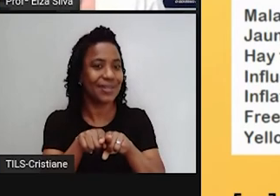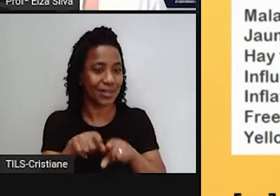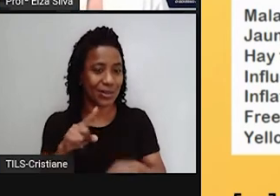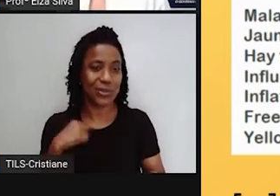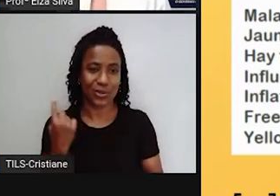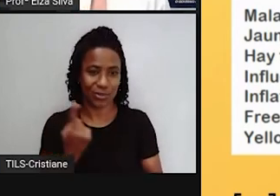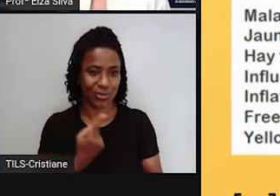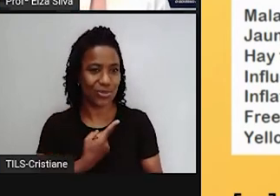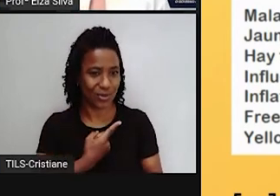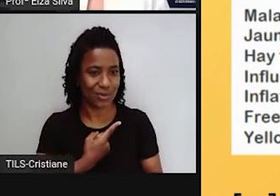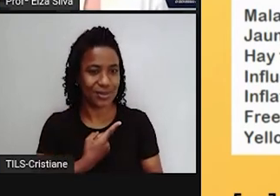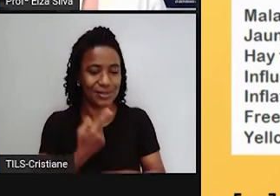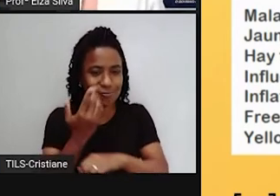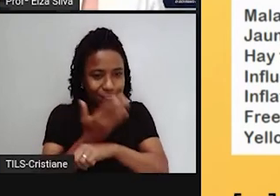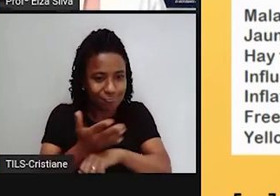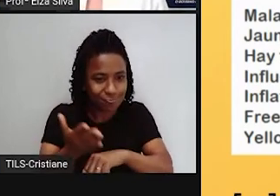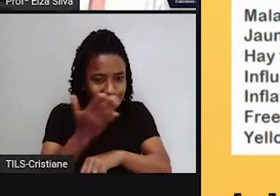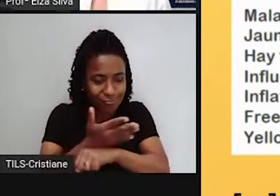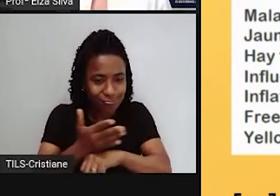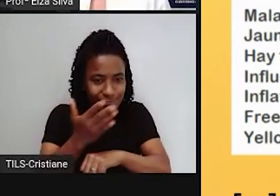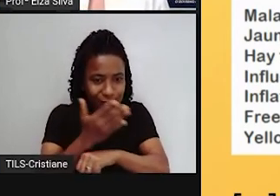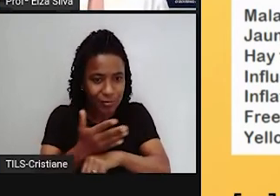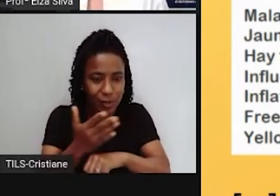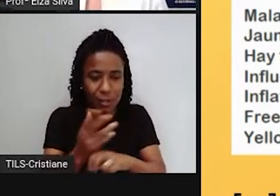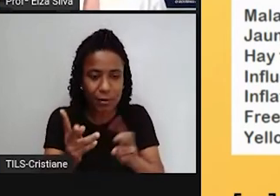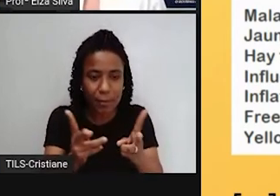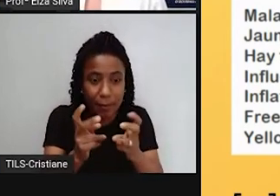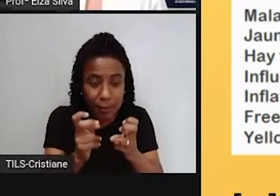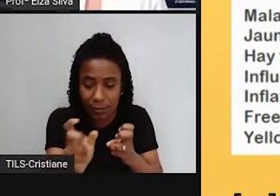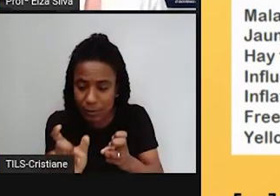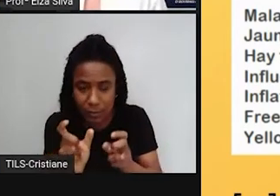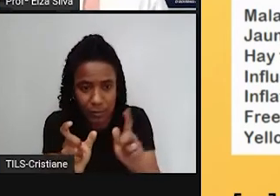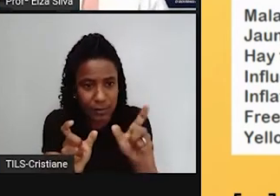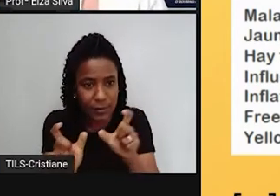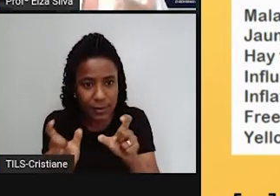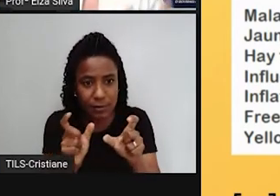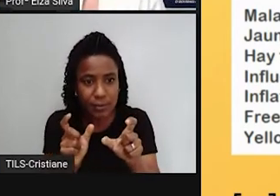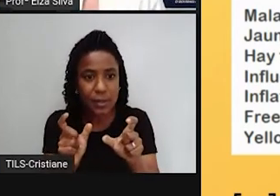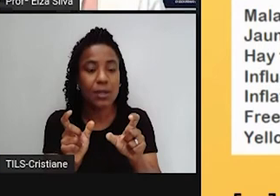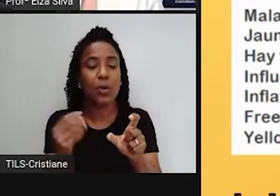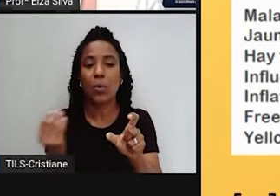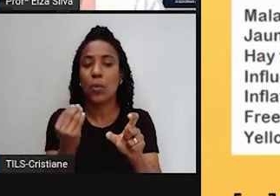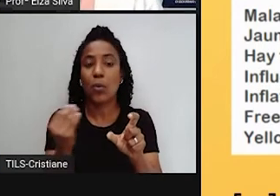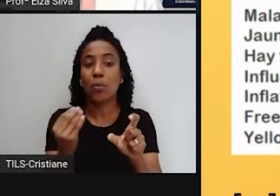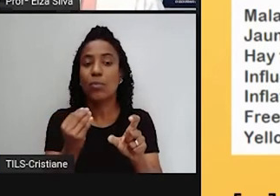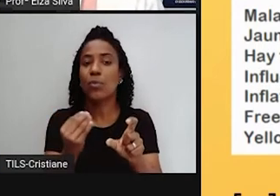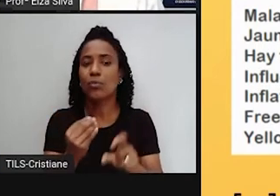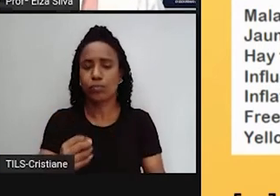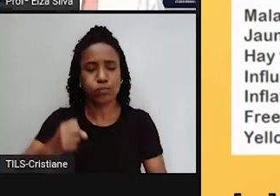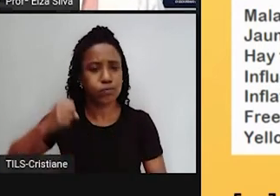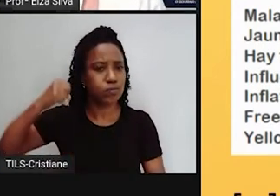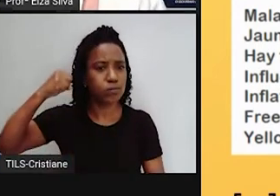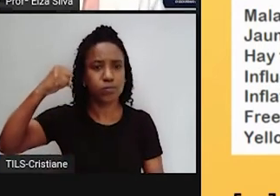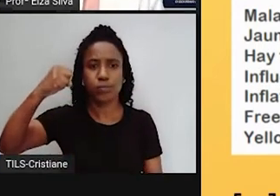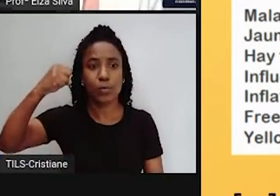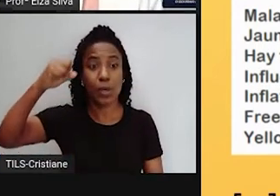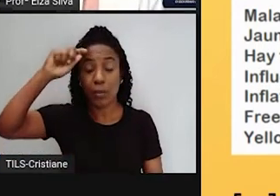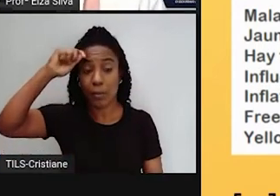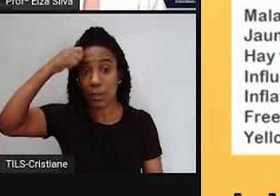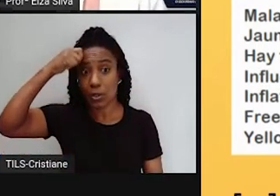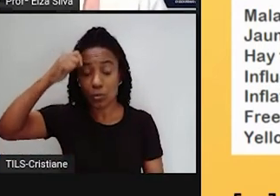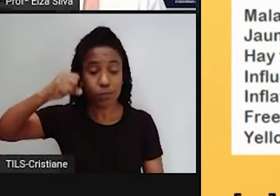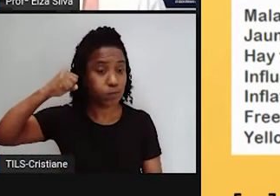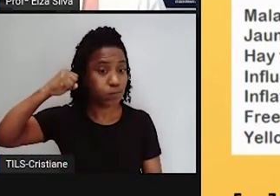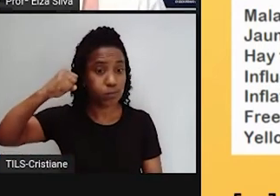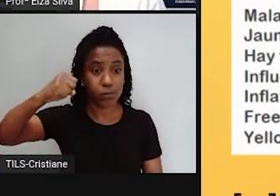expressões que demonstrem o posicionamento antirracista e de fortalecimento do poder negro